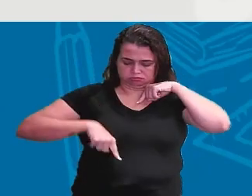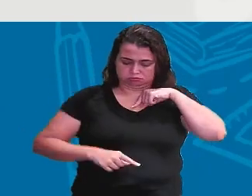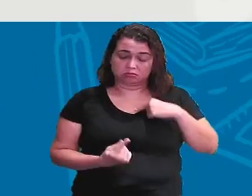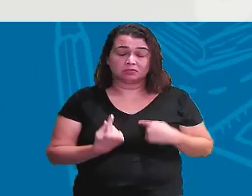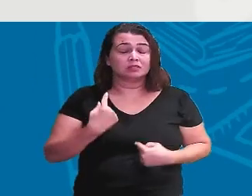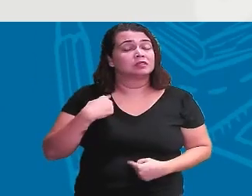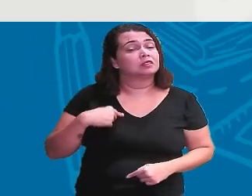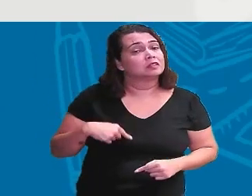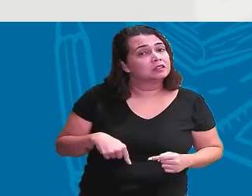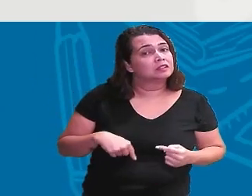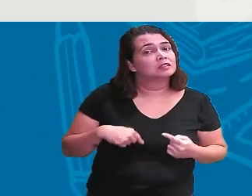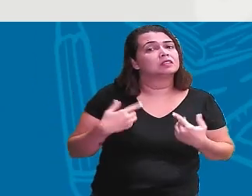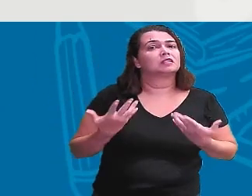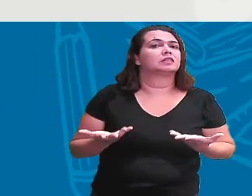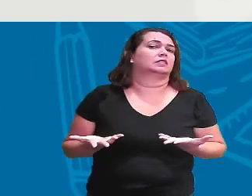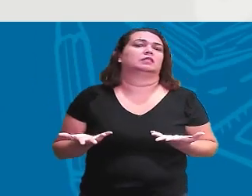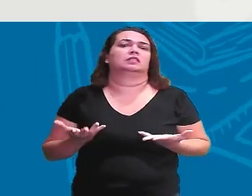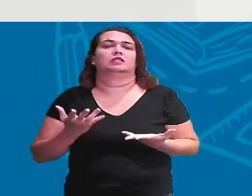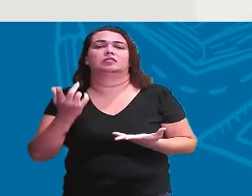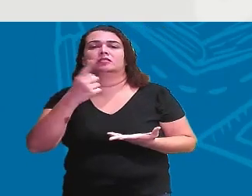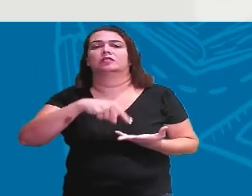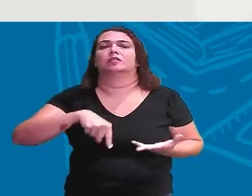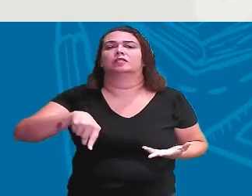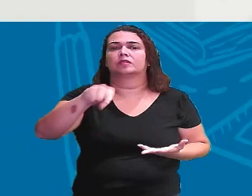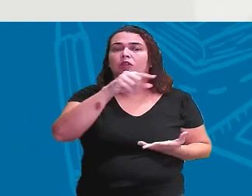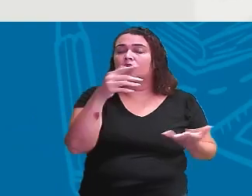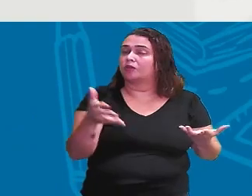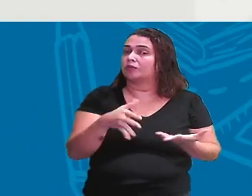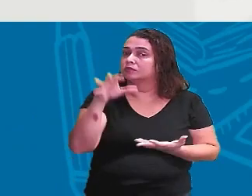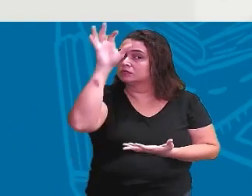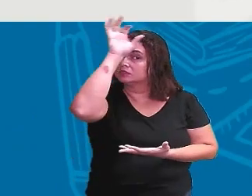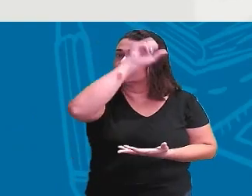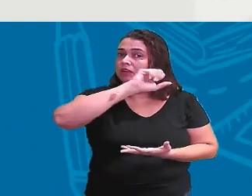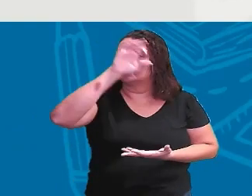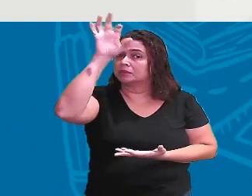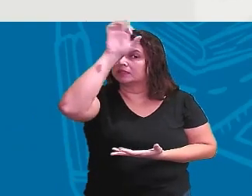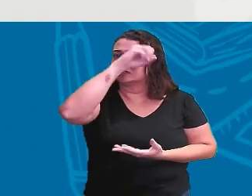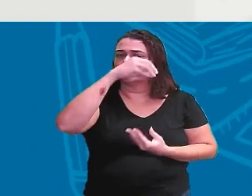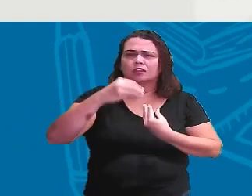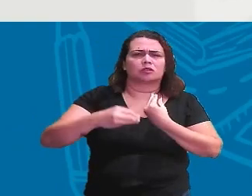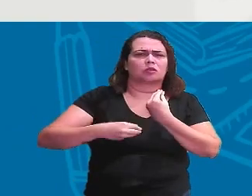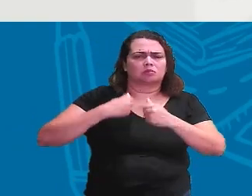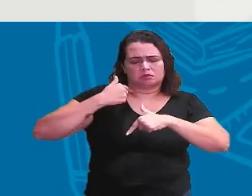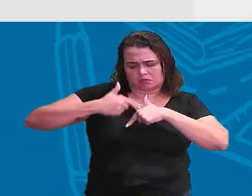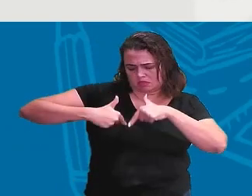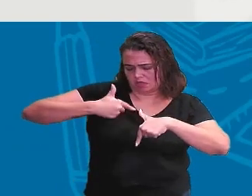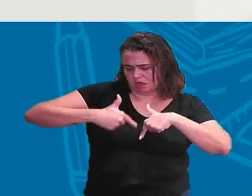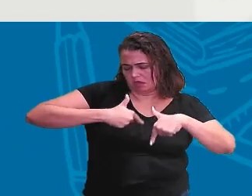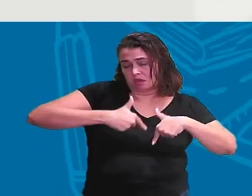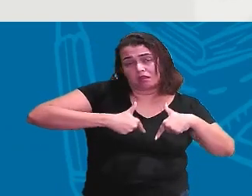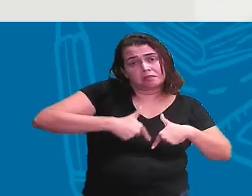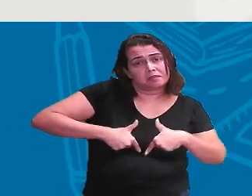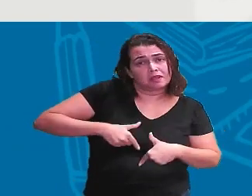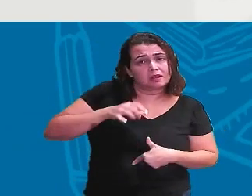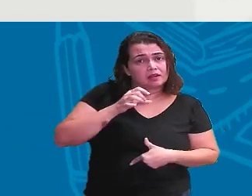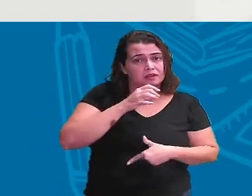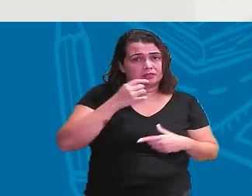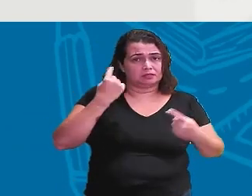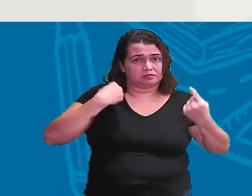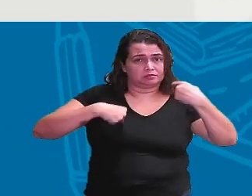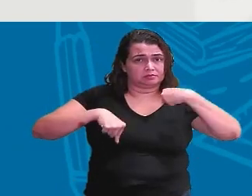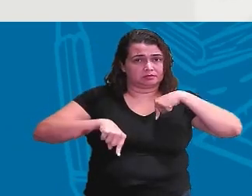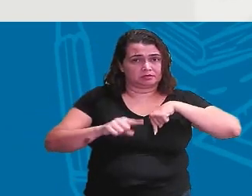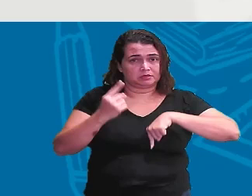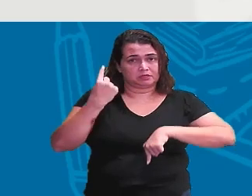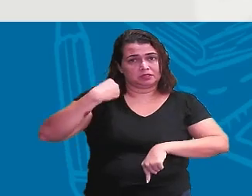da aula, nós seremos capazes de entender o funcionamento desse sistema circulatório e a sua